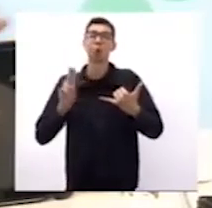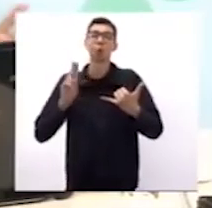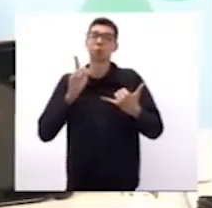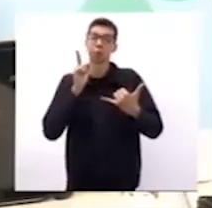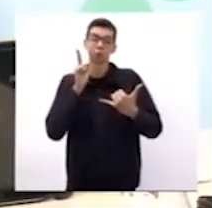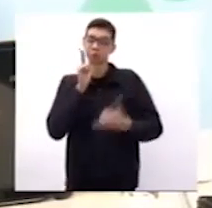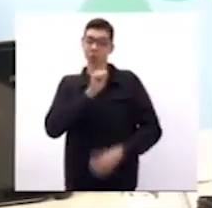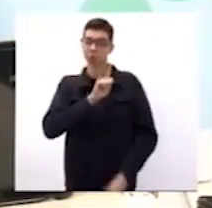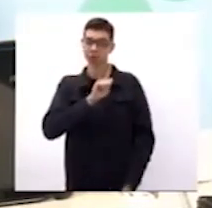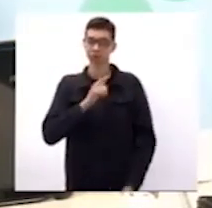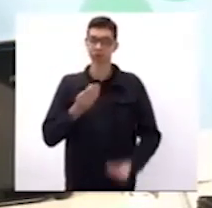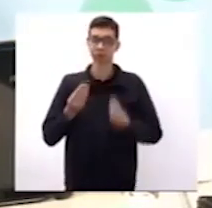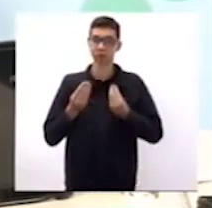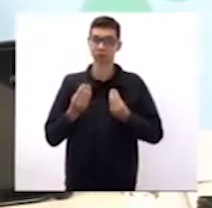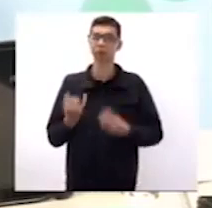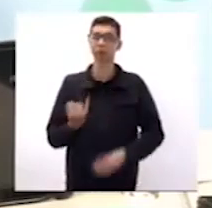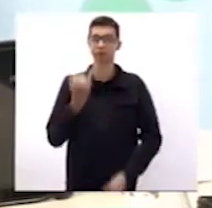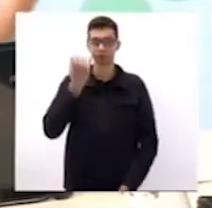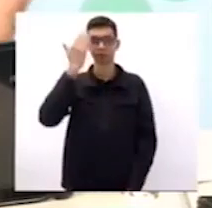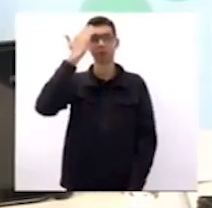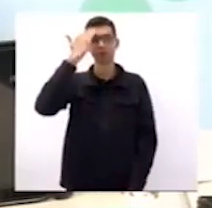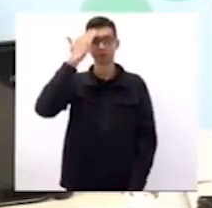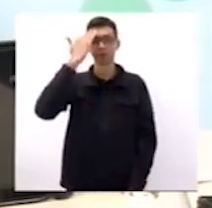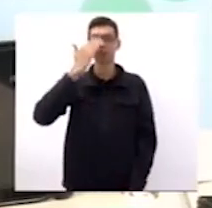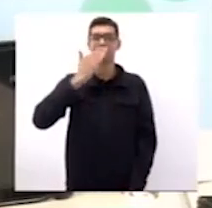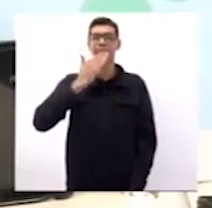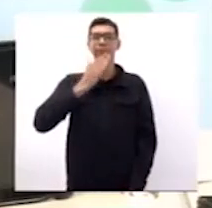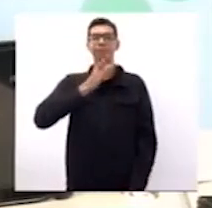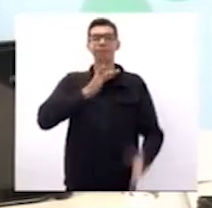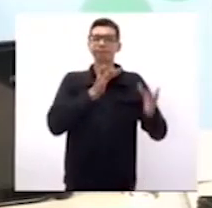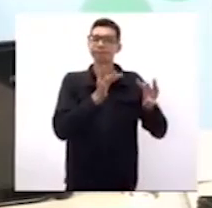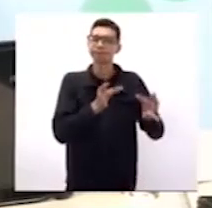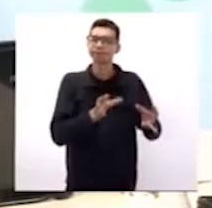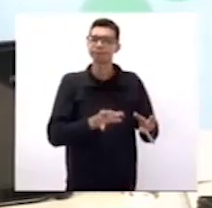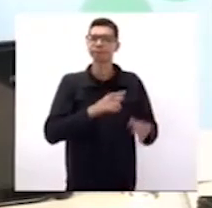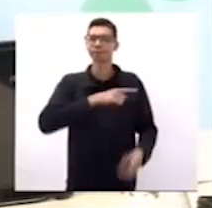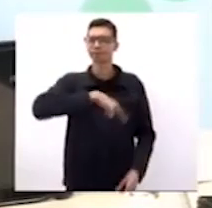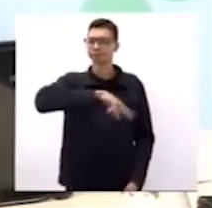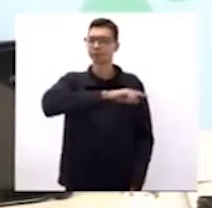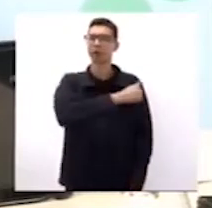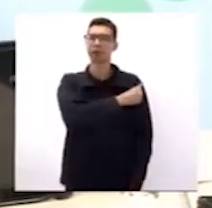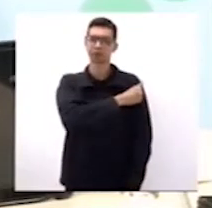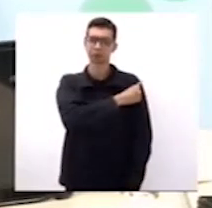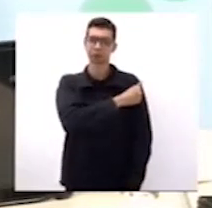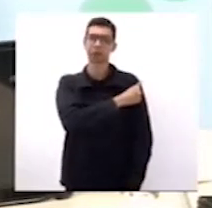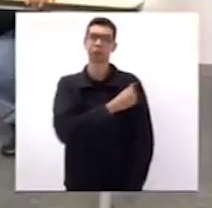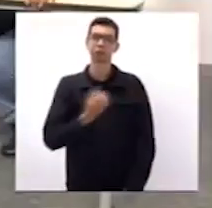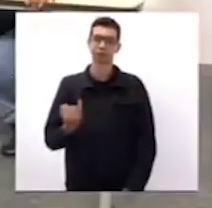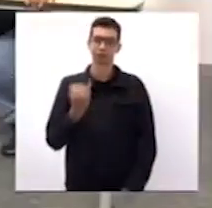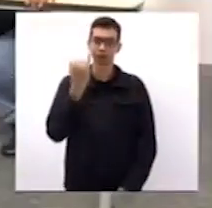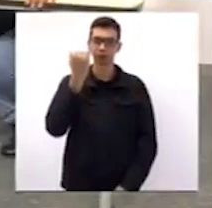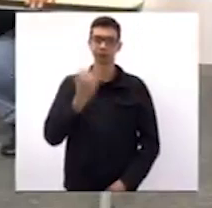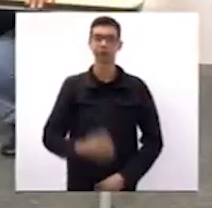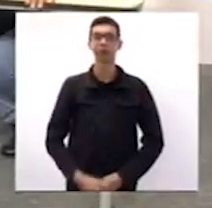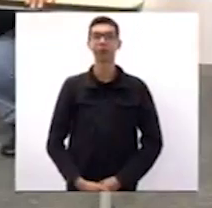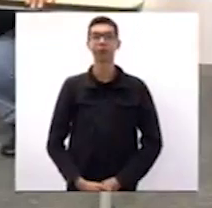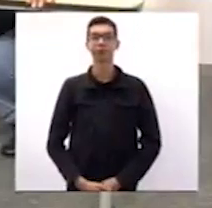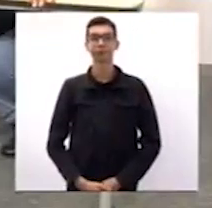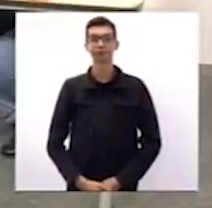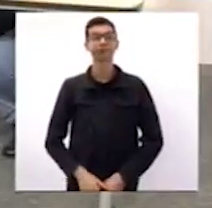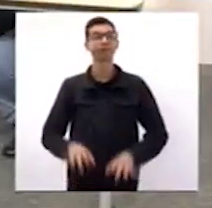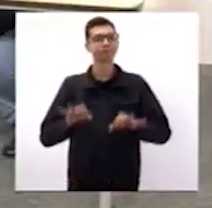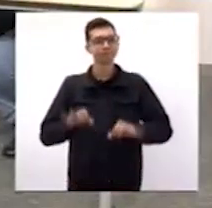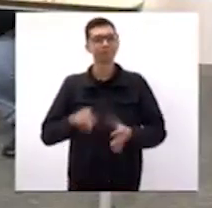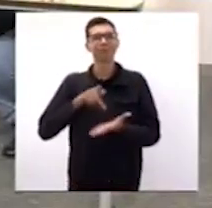essas dimensões dos perfis dos alunos, né? Porque não entra num perfil único.